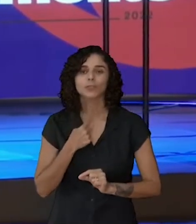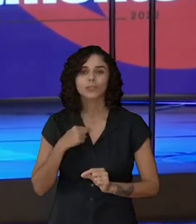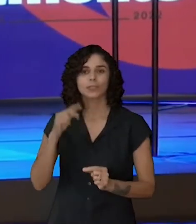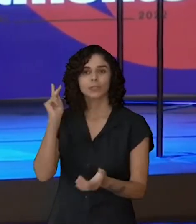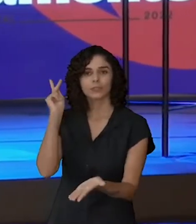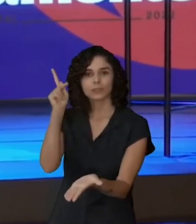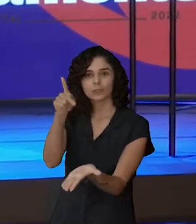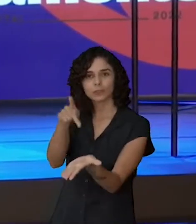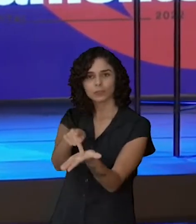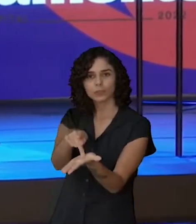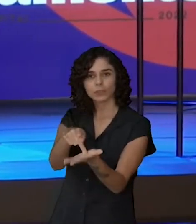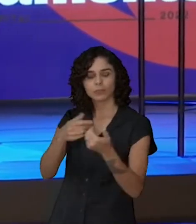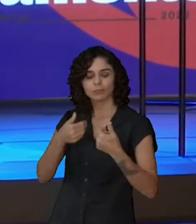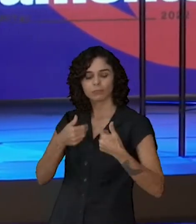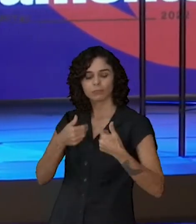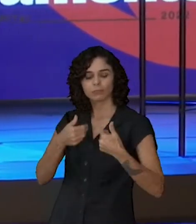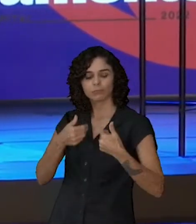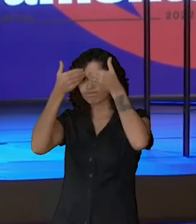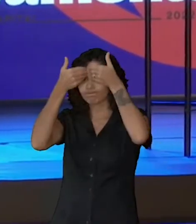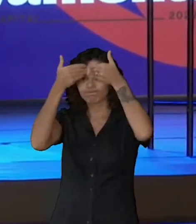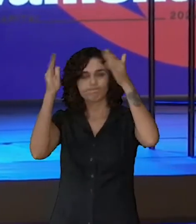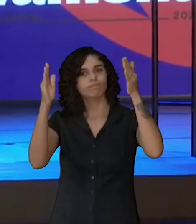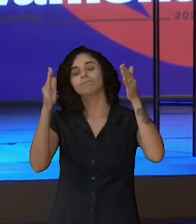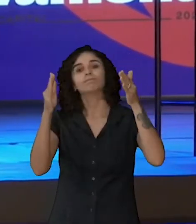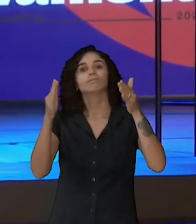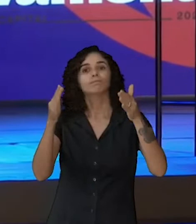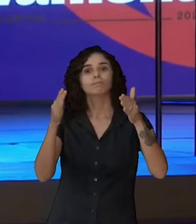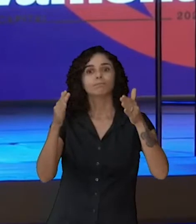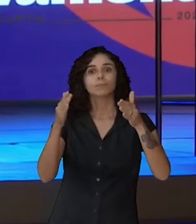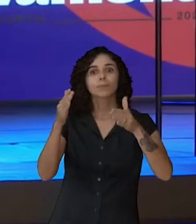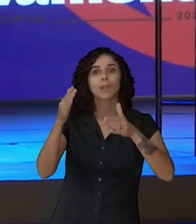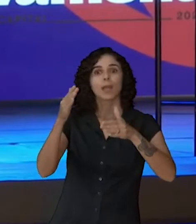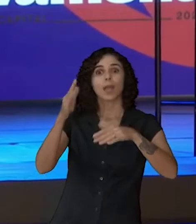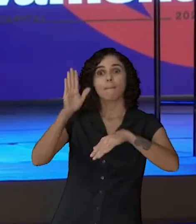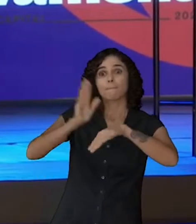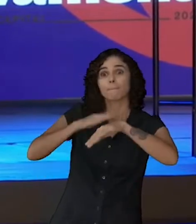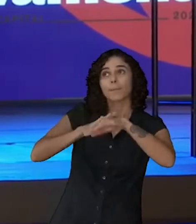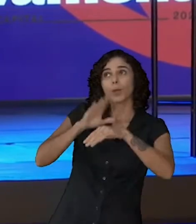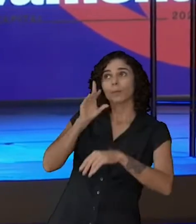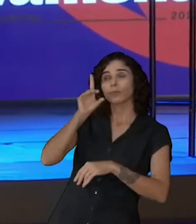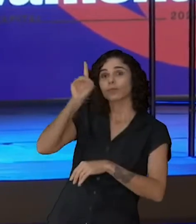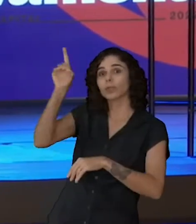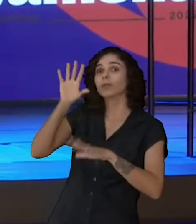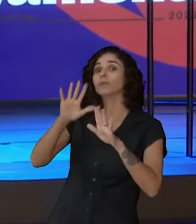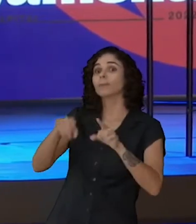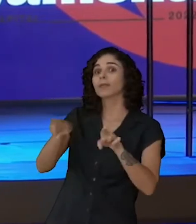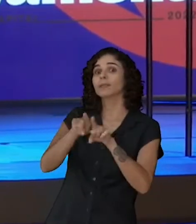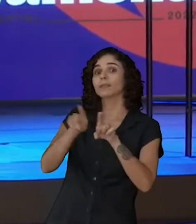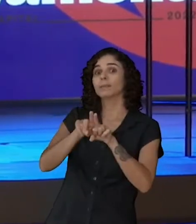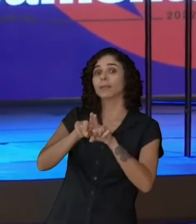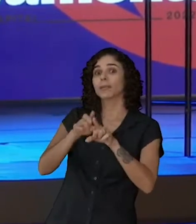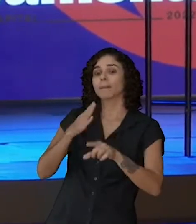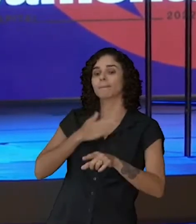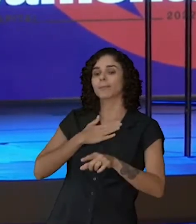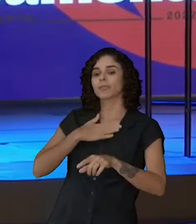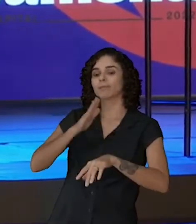Tem a parte de Deus e tem a minha. Eu preciso reconhecer o Espírito como eles aqui não reconheciam.